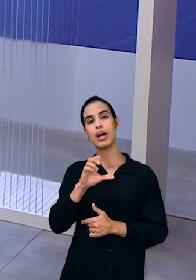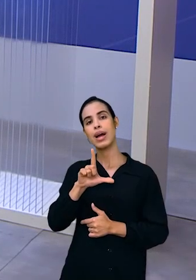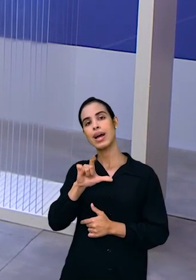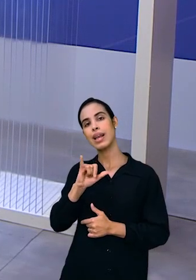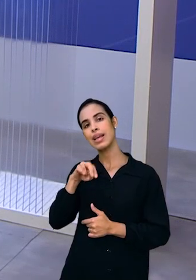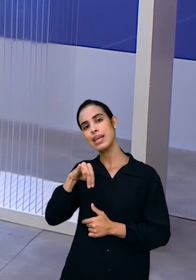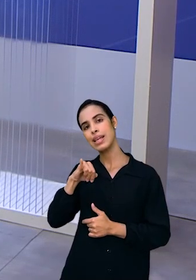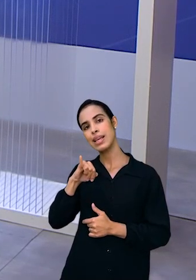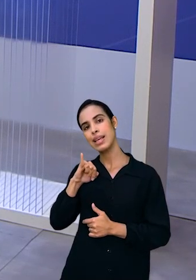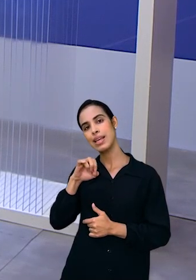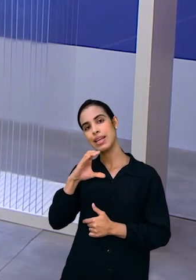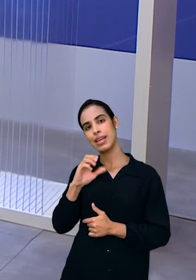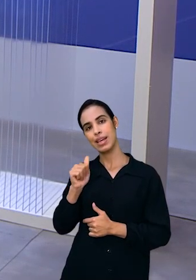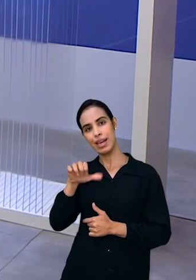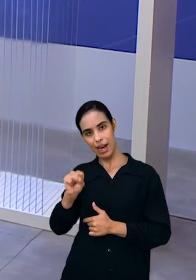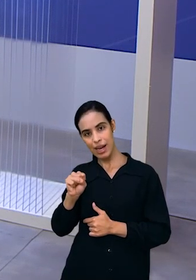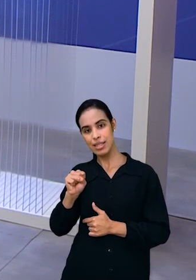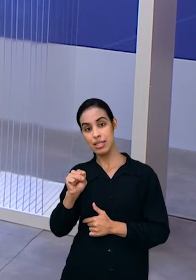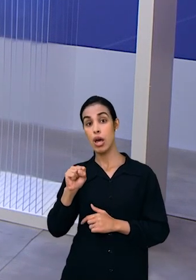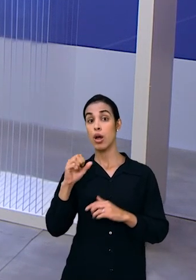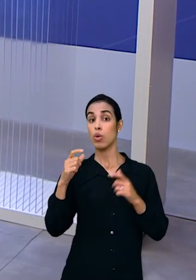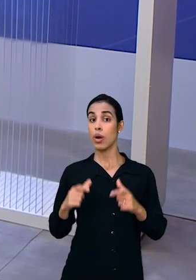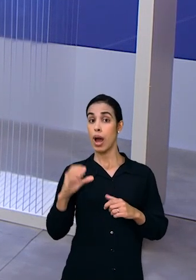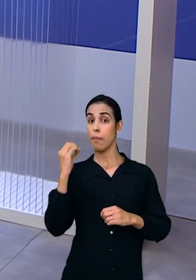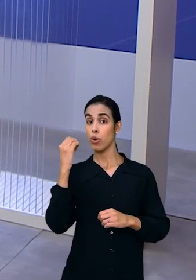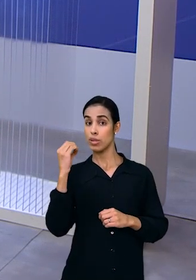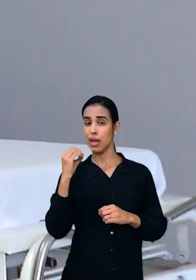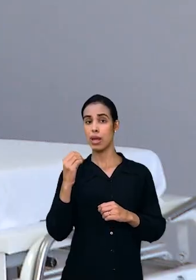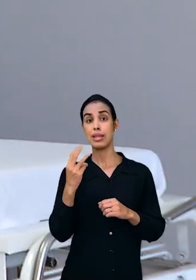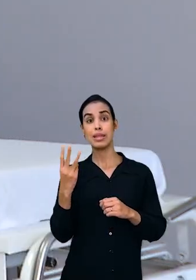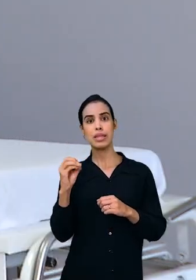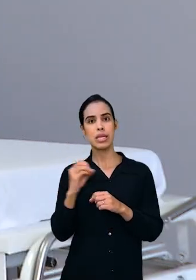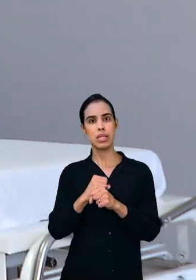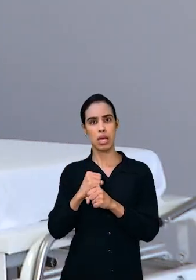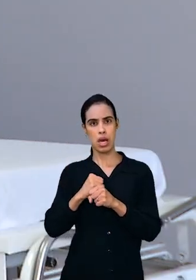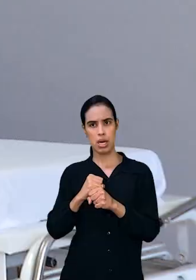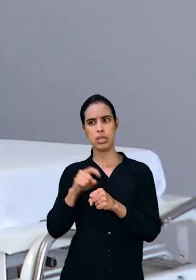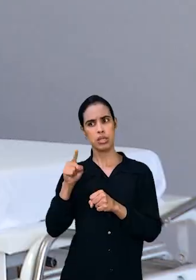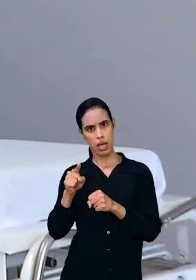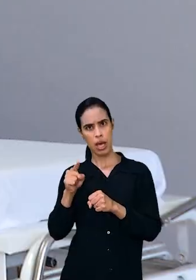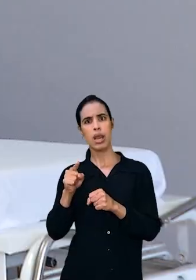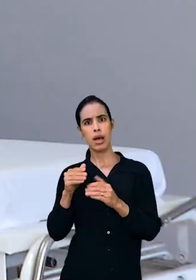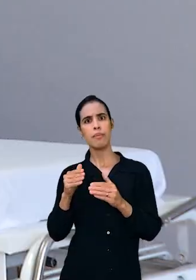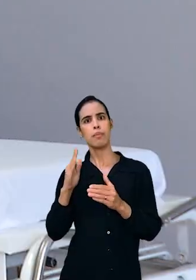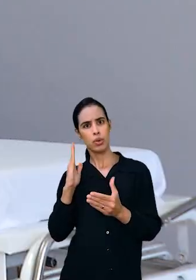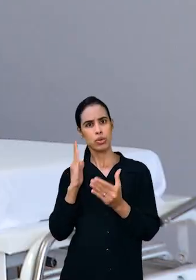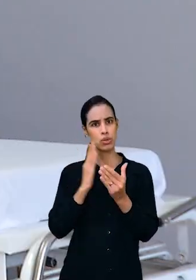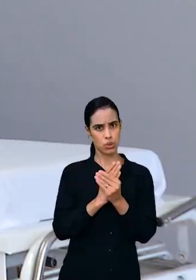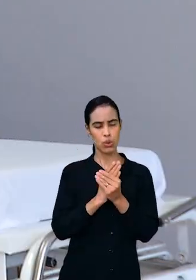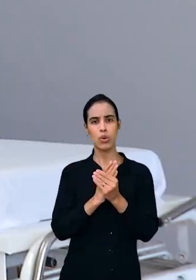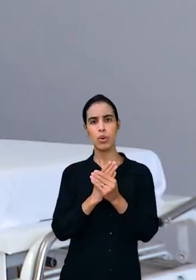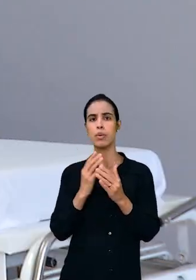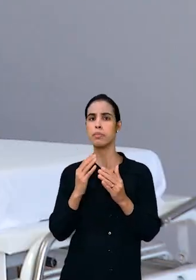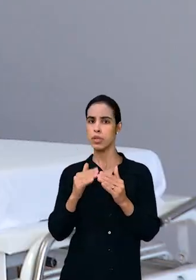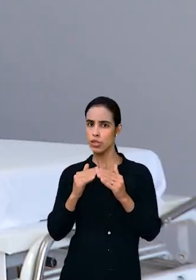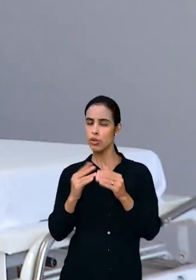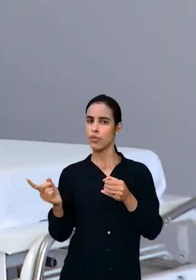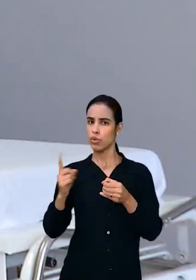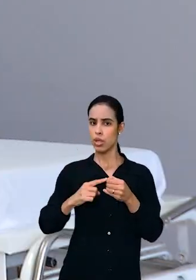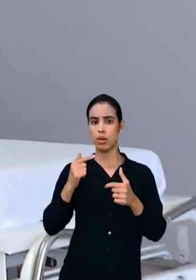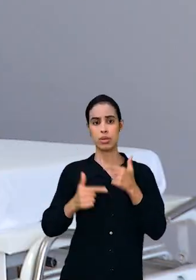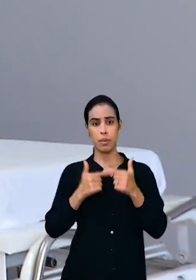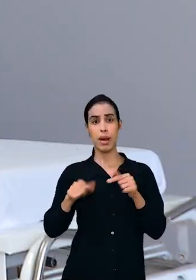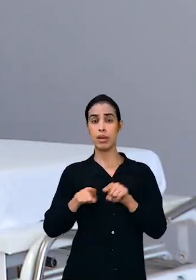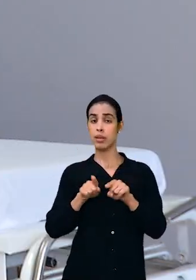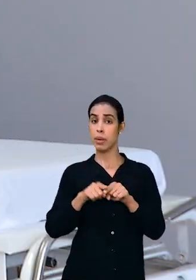Hospital de Clínicas de Porto Alegre há mais de 30 anos. Ela entrou na justiça pedindo reintegração ao emprego e